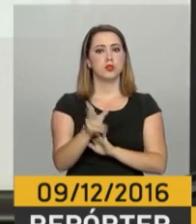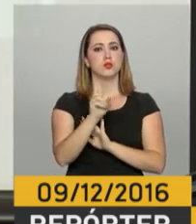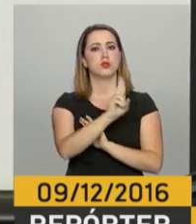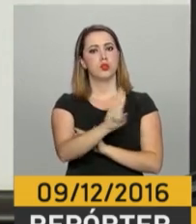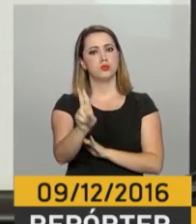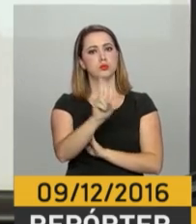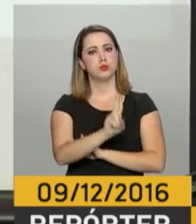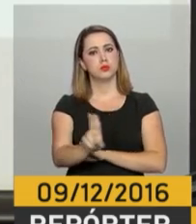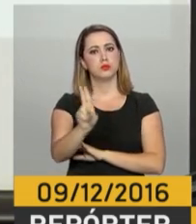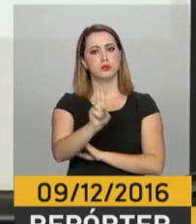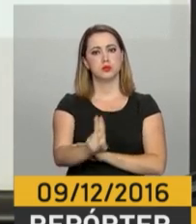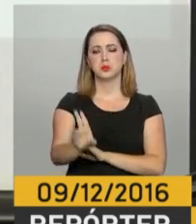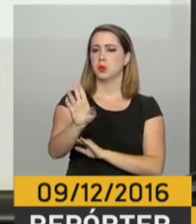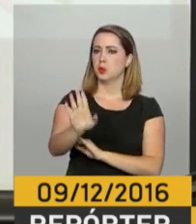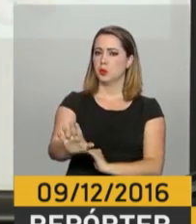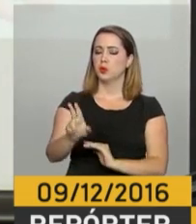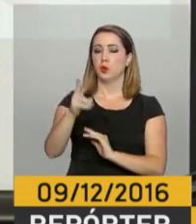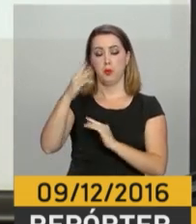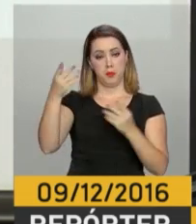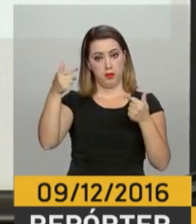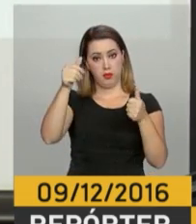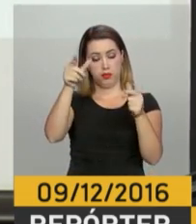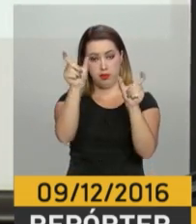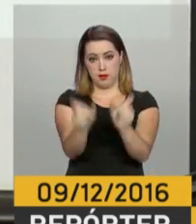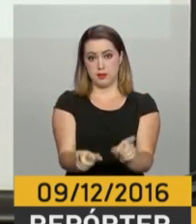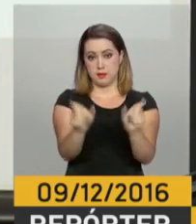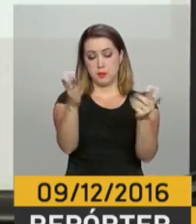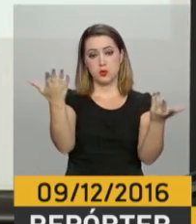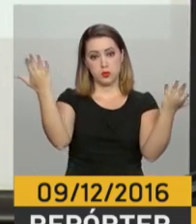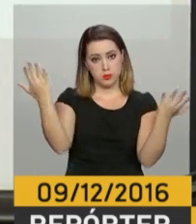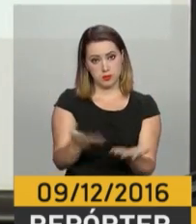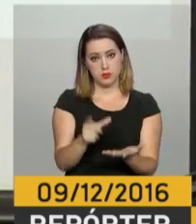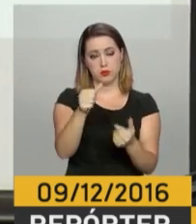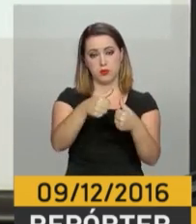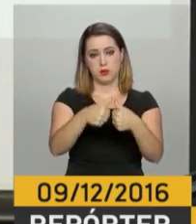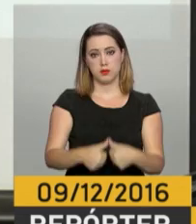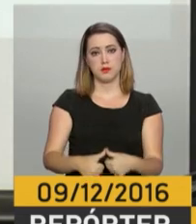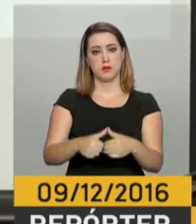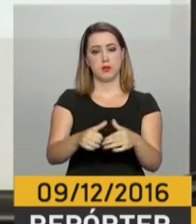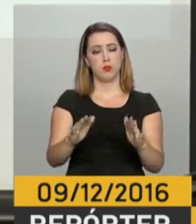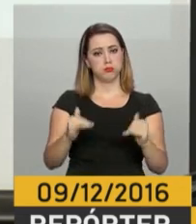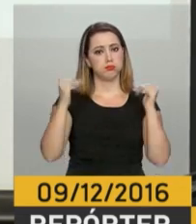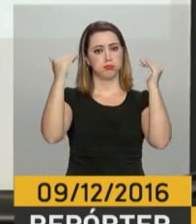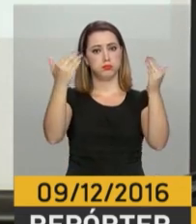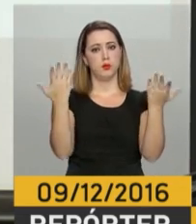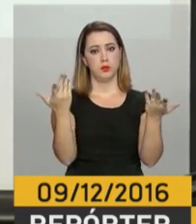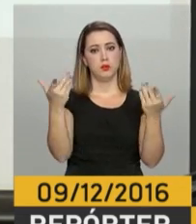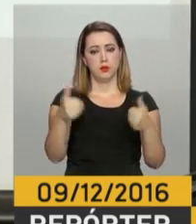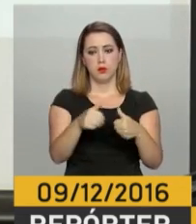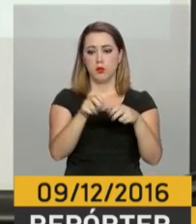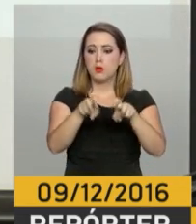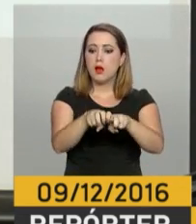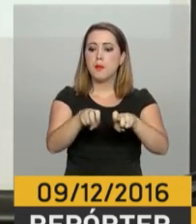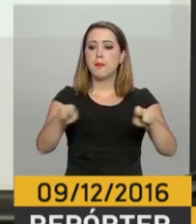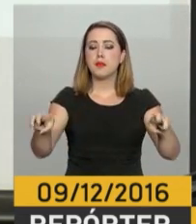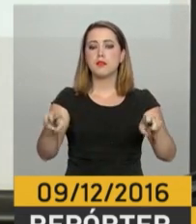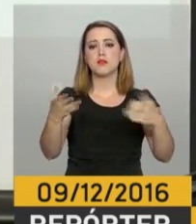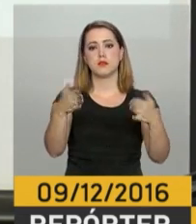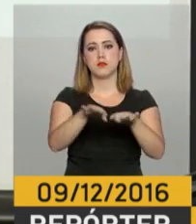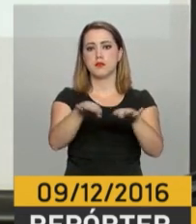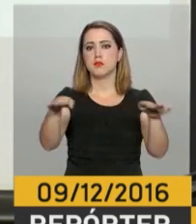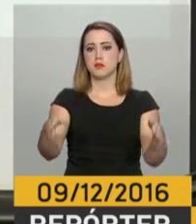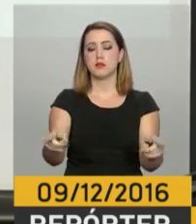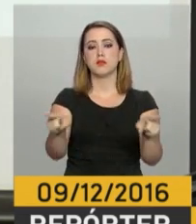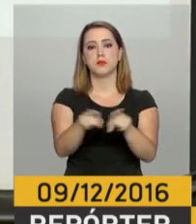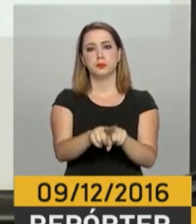o nome das eminentíssimas autoridades que estão aqui à mesa e, naturalmente, no